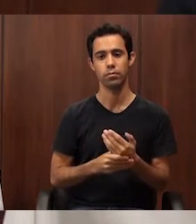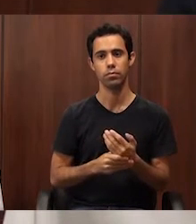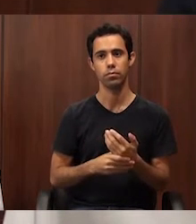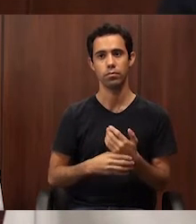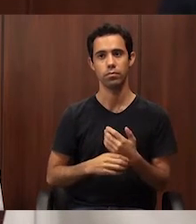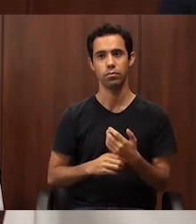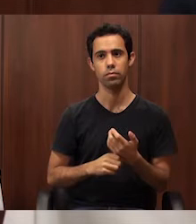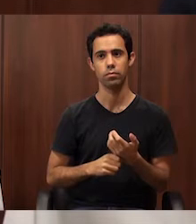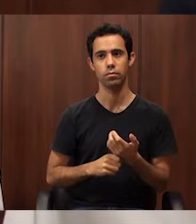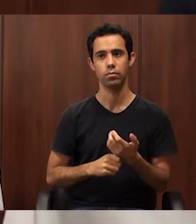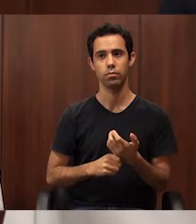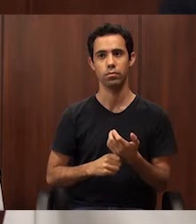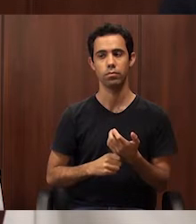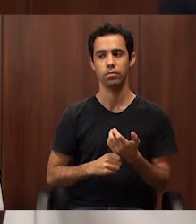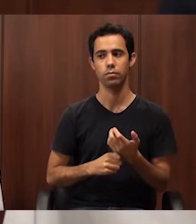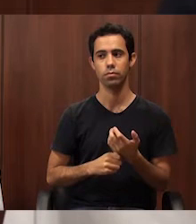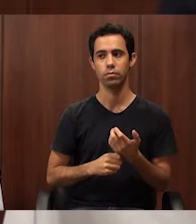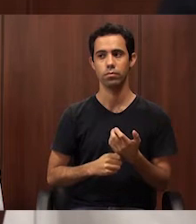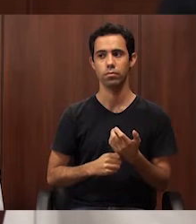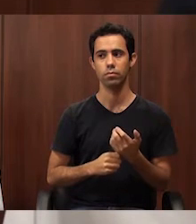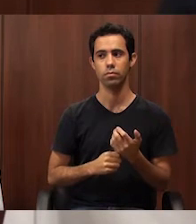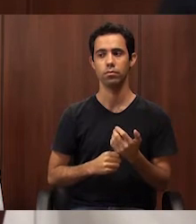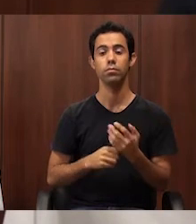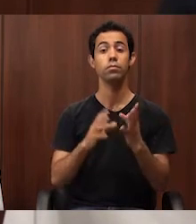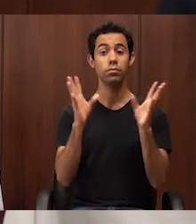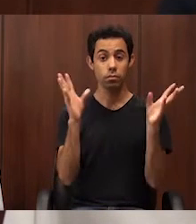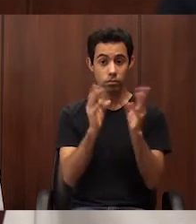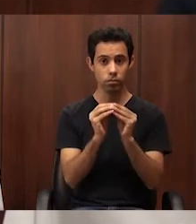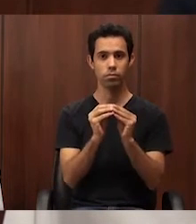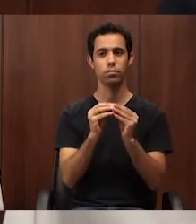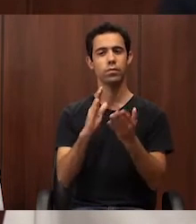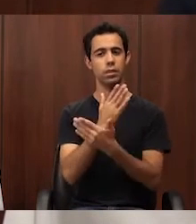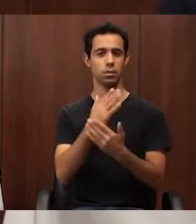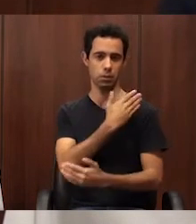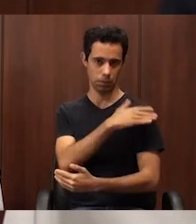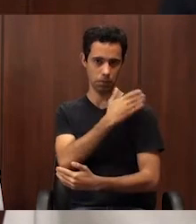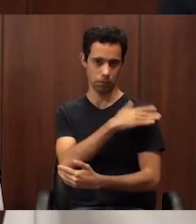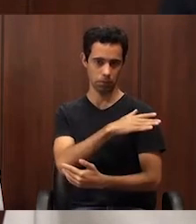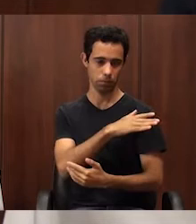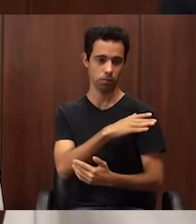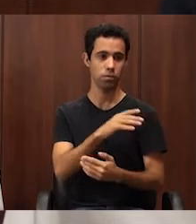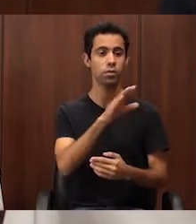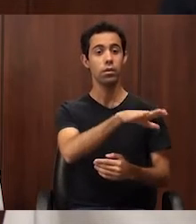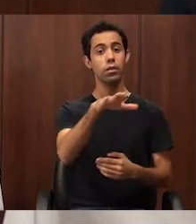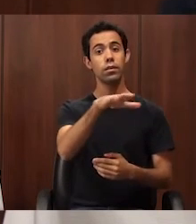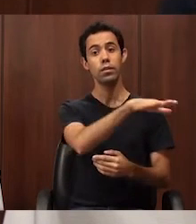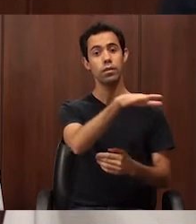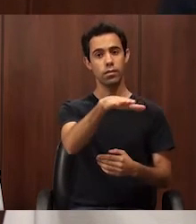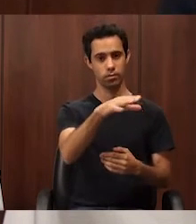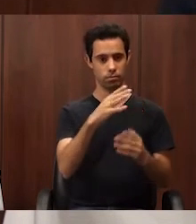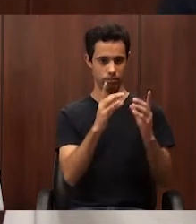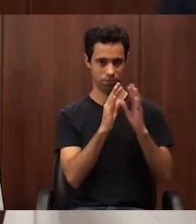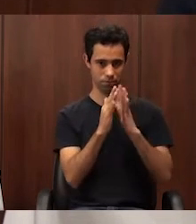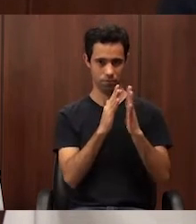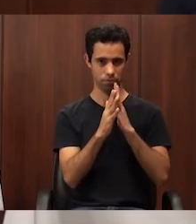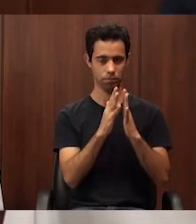Bom, então, em relação à descriminalização das crianças em sala de aula,